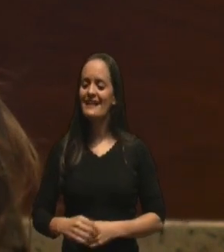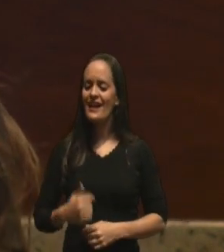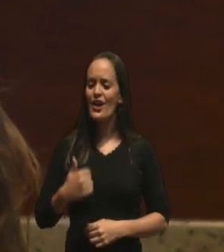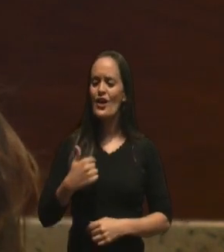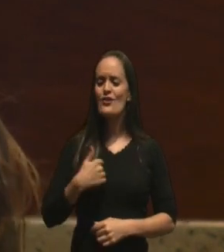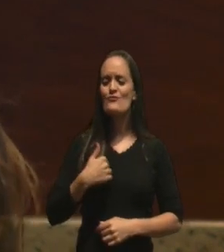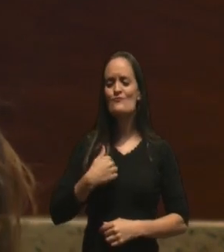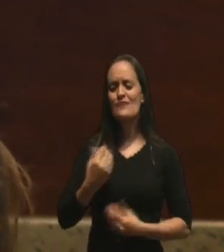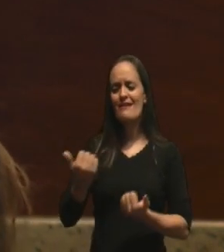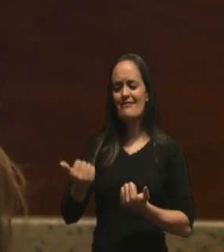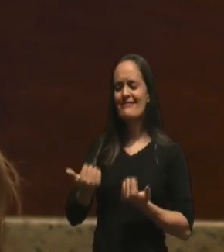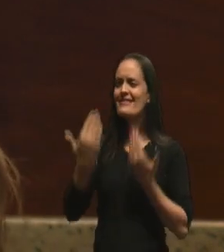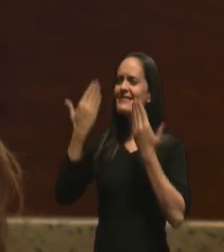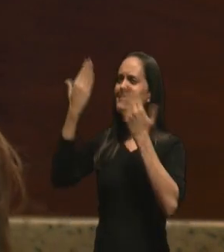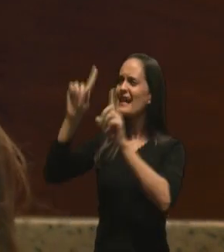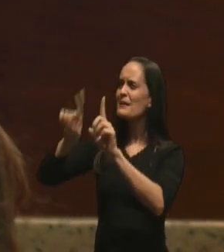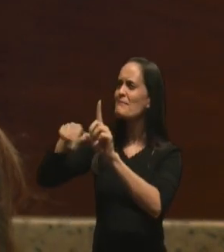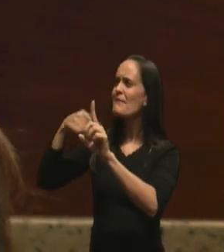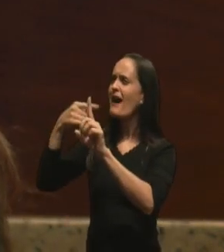Dar-te-ei mais que uma